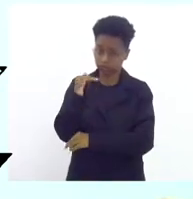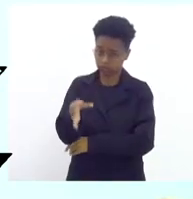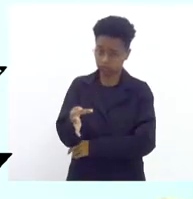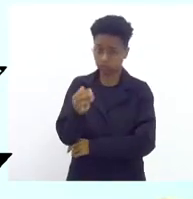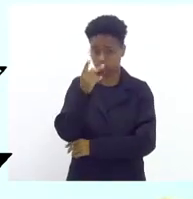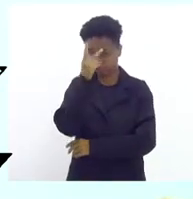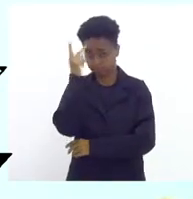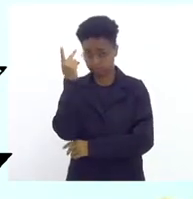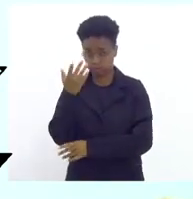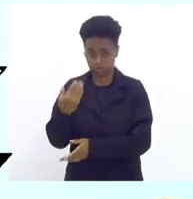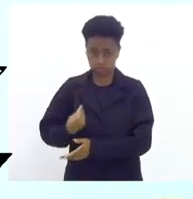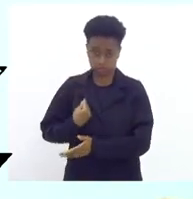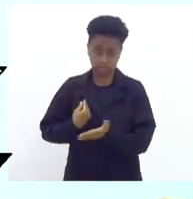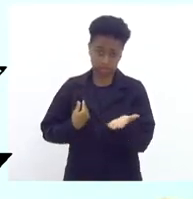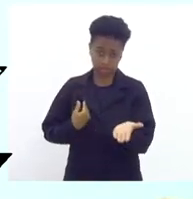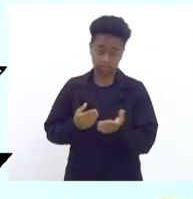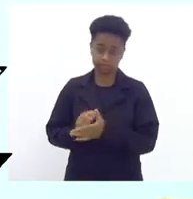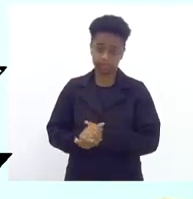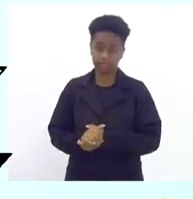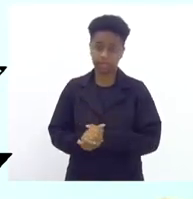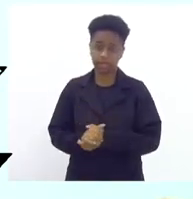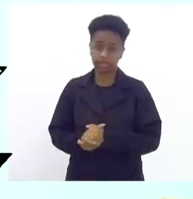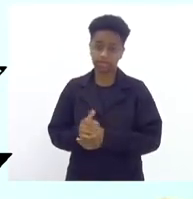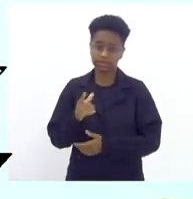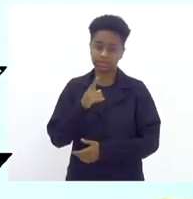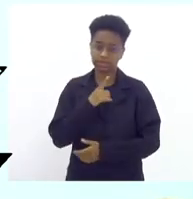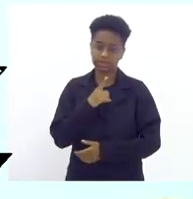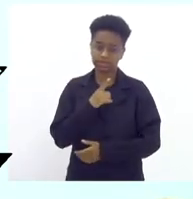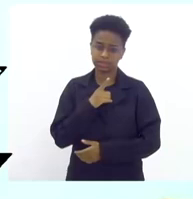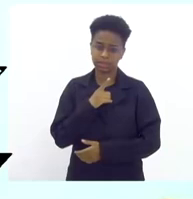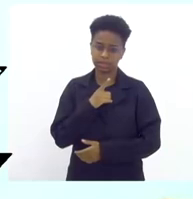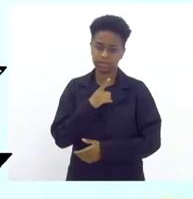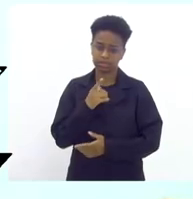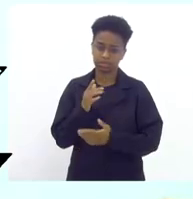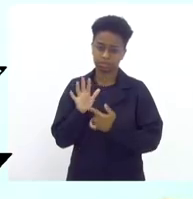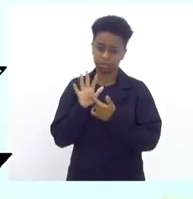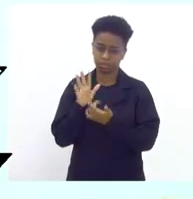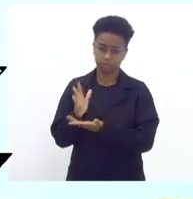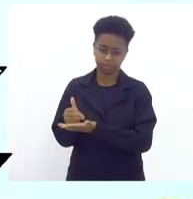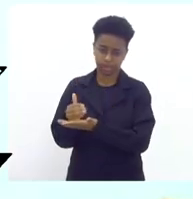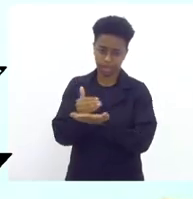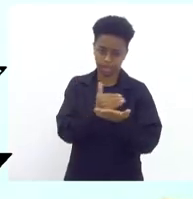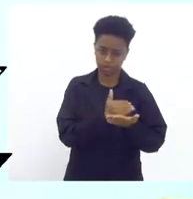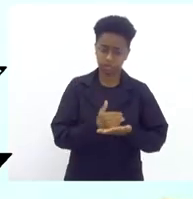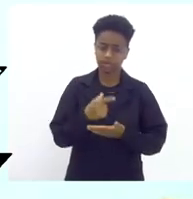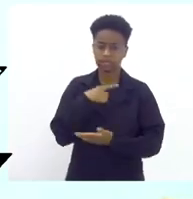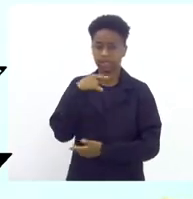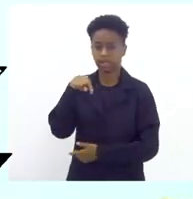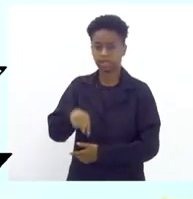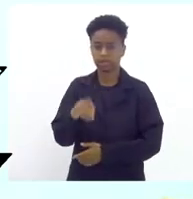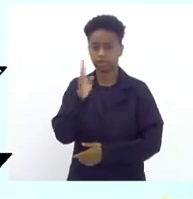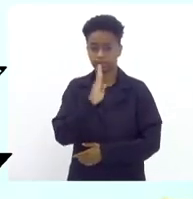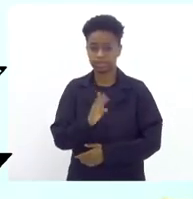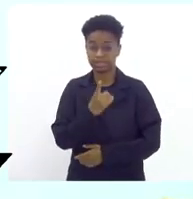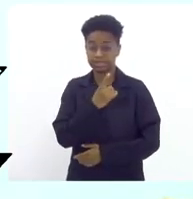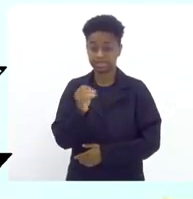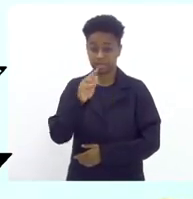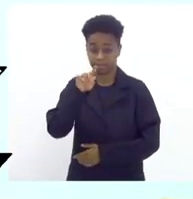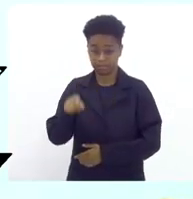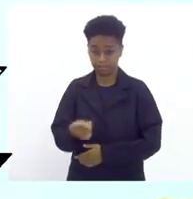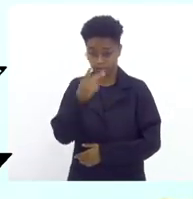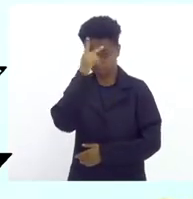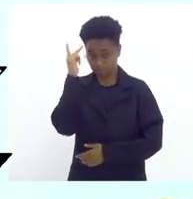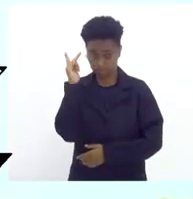quem veio cá né é a gente já tem mais segundo os dados da operação acolhida a gente já tem aqui no Brasil mais de 100 mil pessoas de